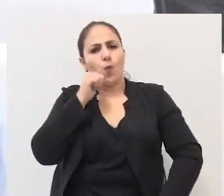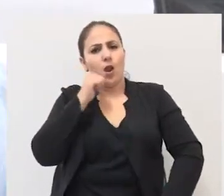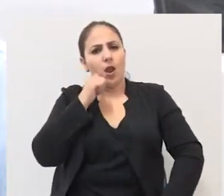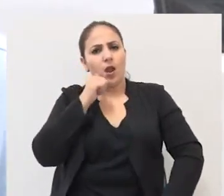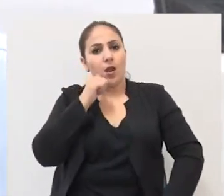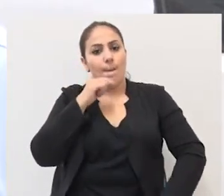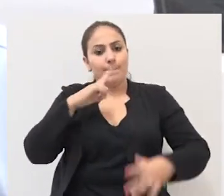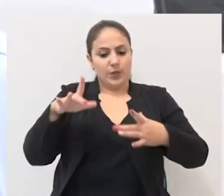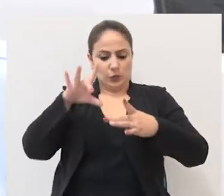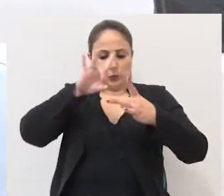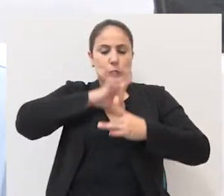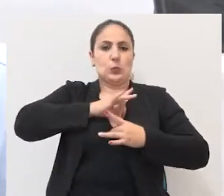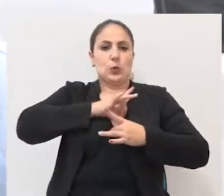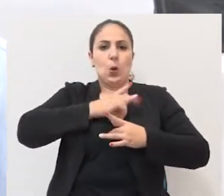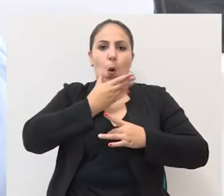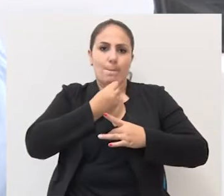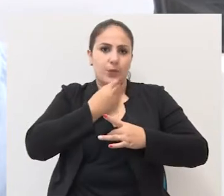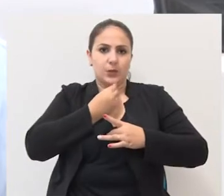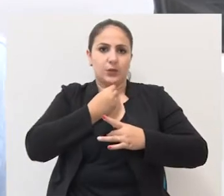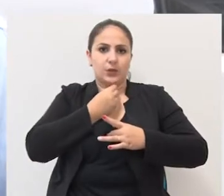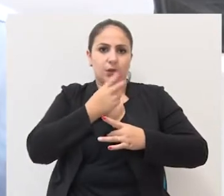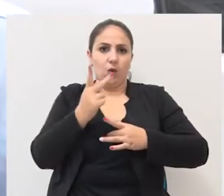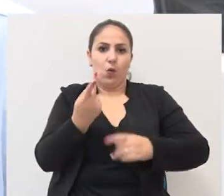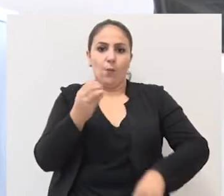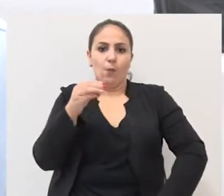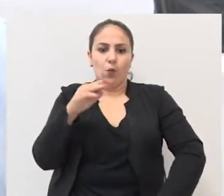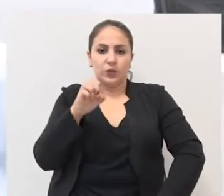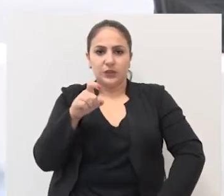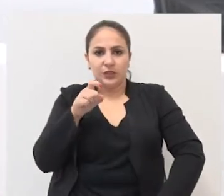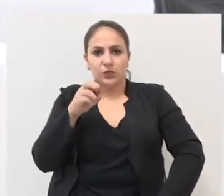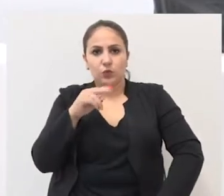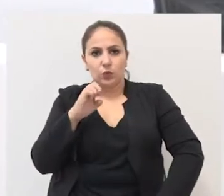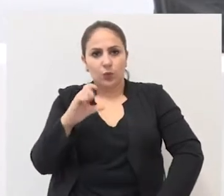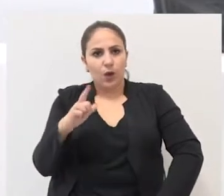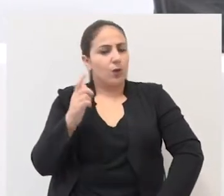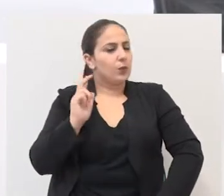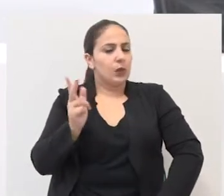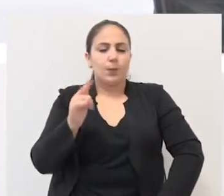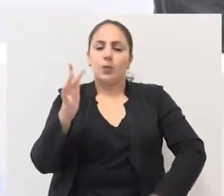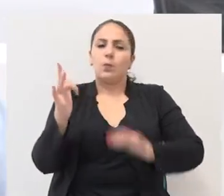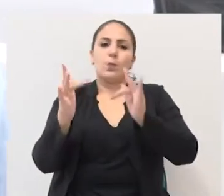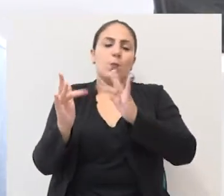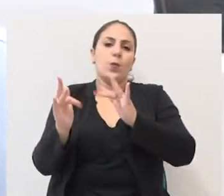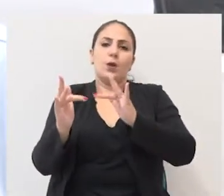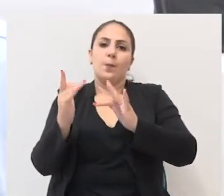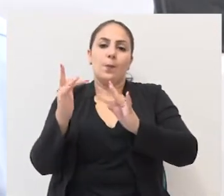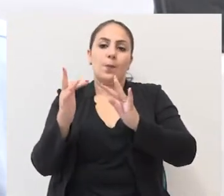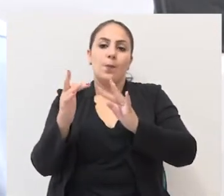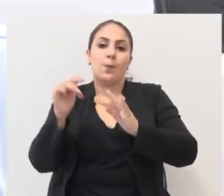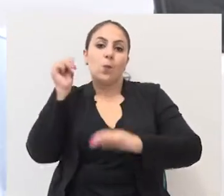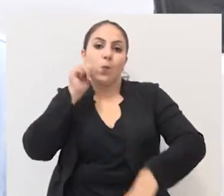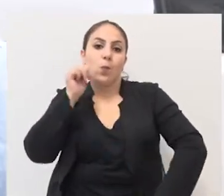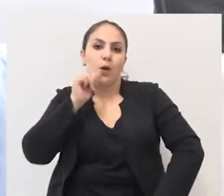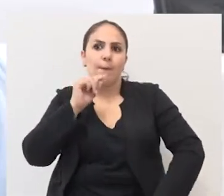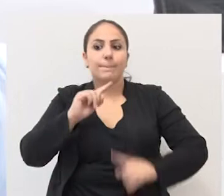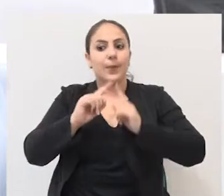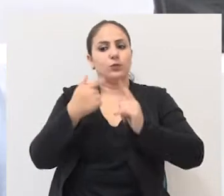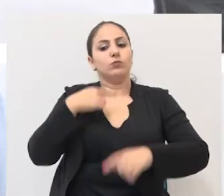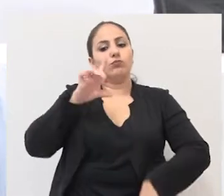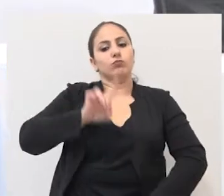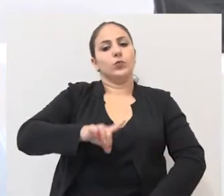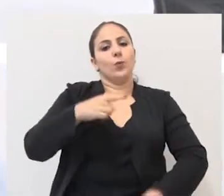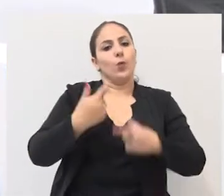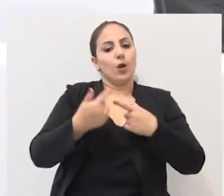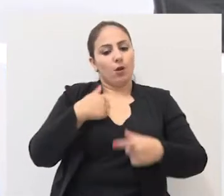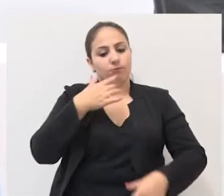presa ao corpo de um homem, essa mulher é uma homossexual, por isso que ela gosta de mulheres, por isso que eu sempre namorei mulheres, né? Mas que eu tenho direito a me aposentar antes, porque eu sou uma